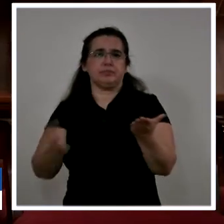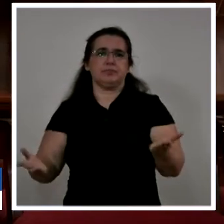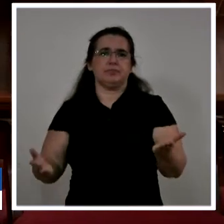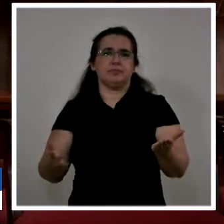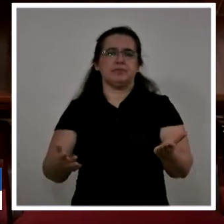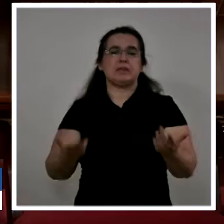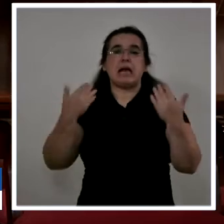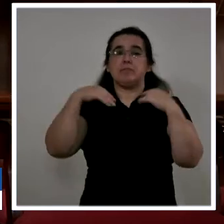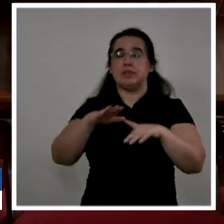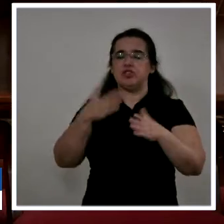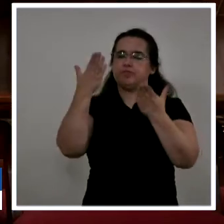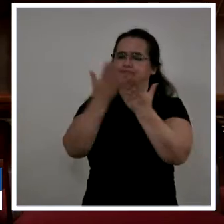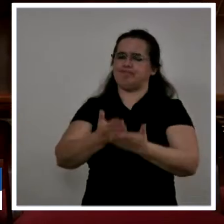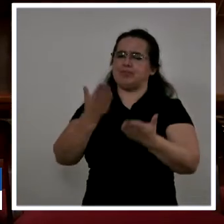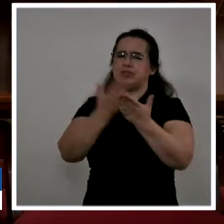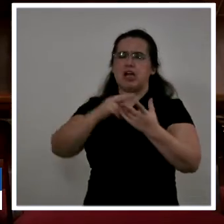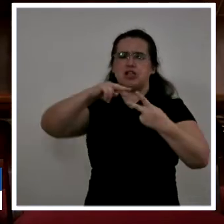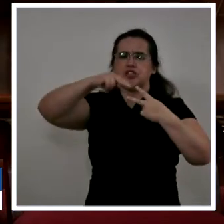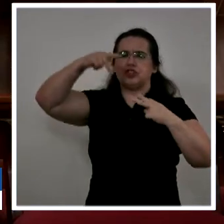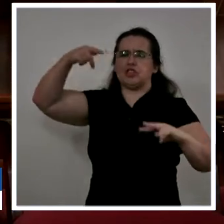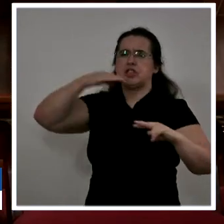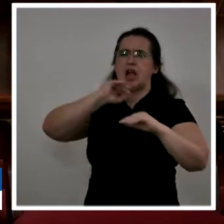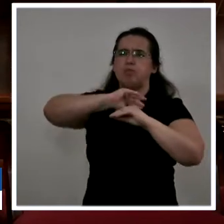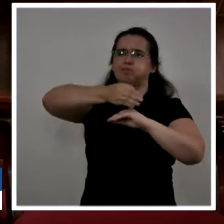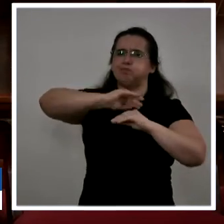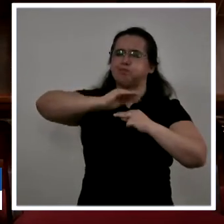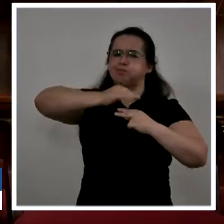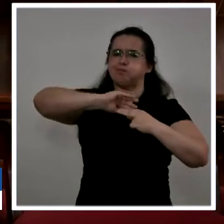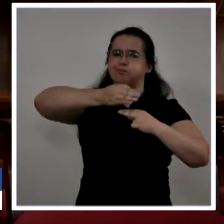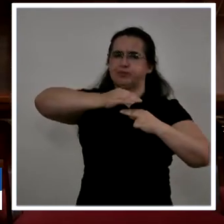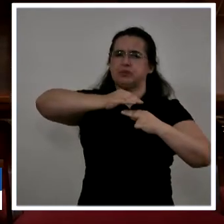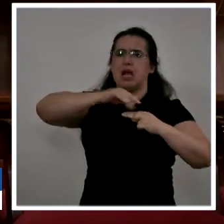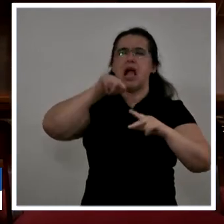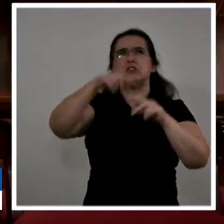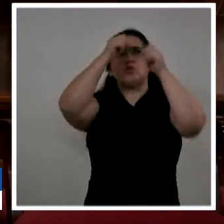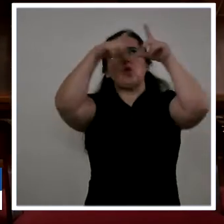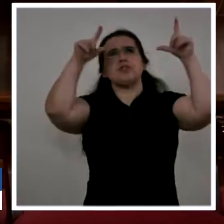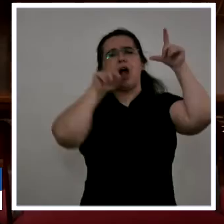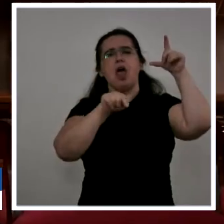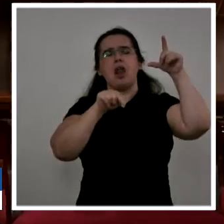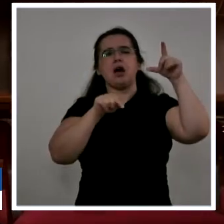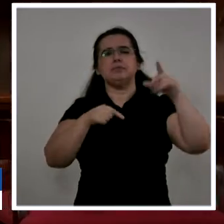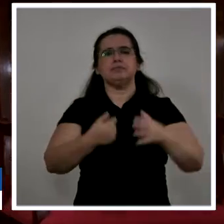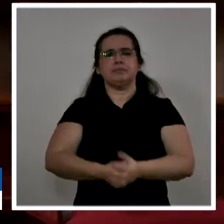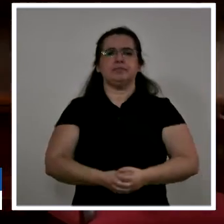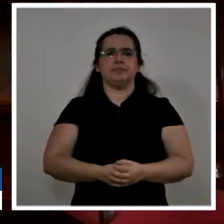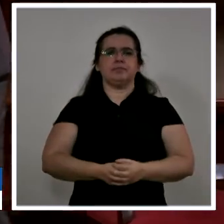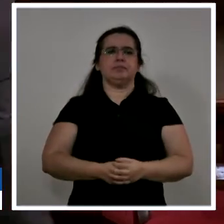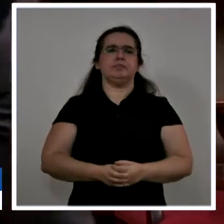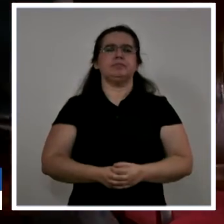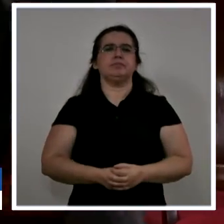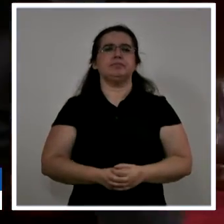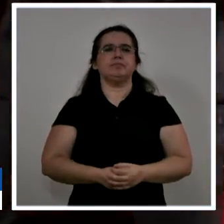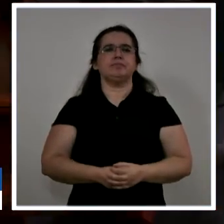epigenetics, mas através do estudo da epigenética, that notion, essa noção, which is I'm stuck with my genetics,